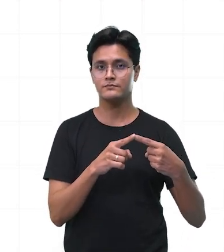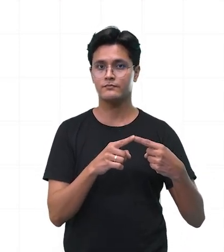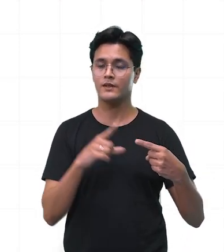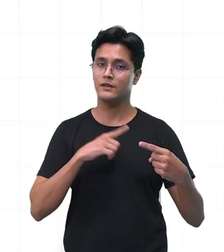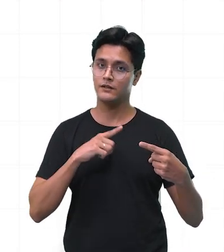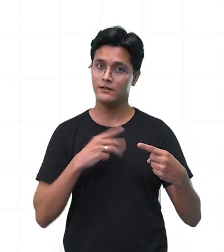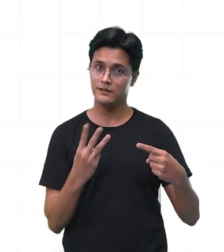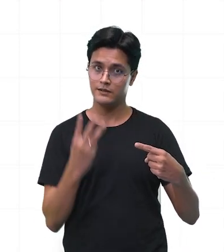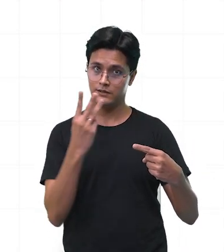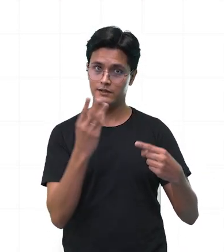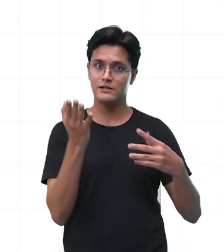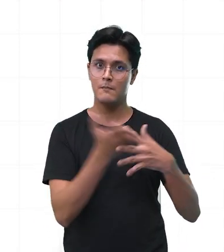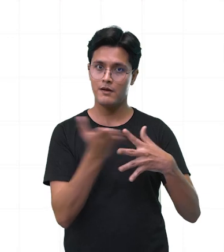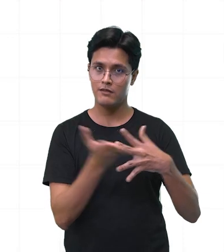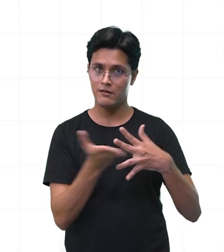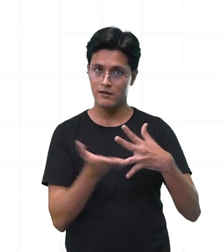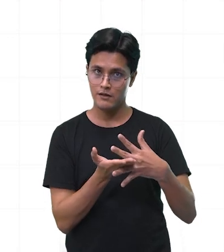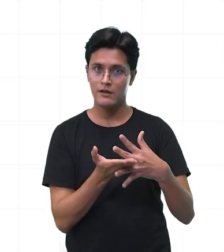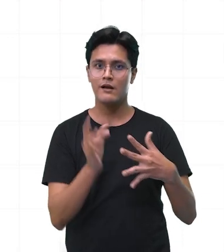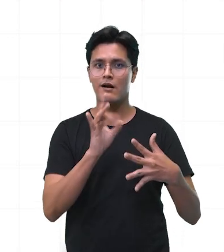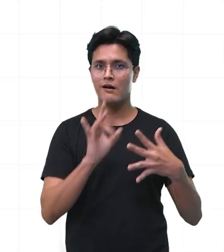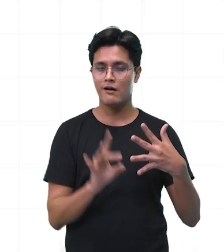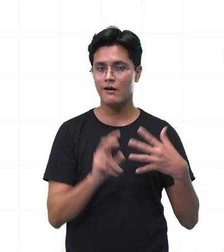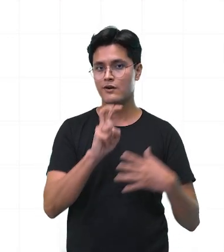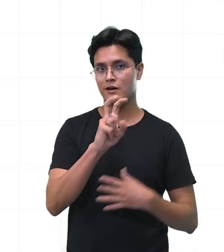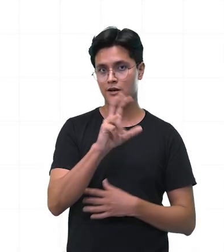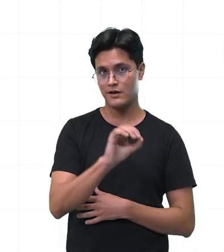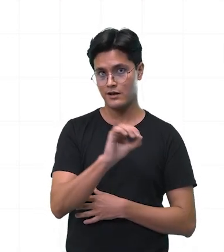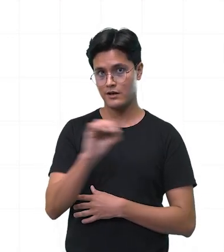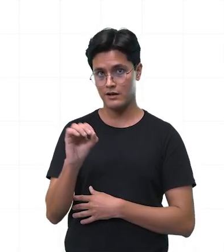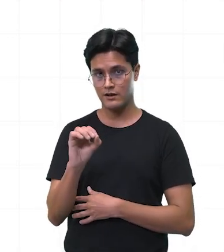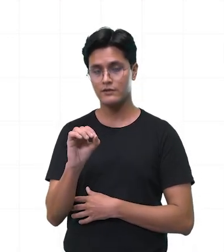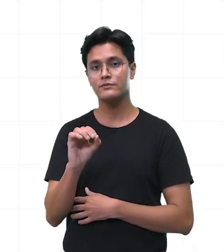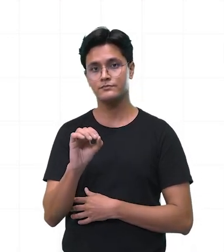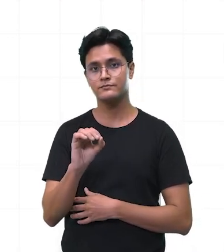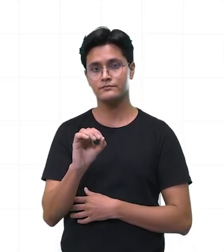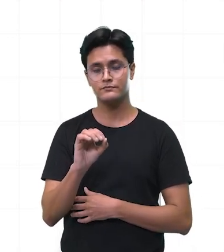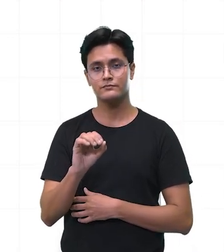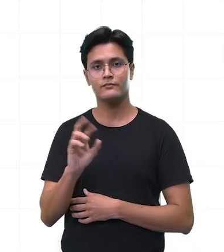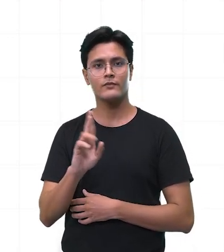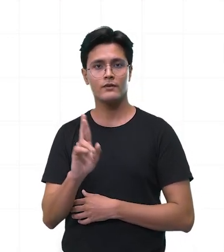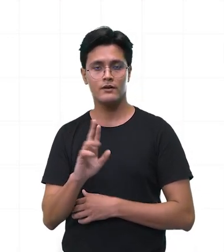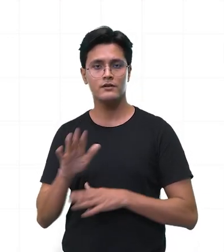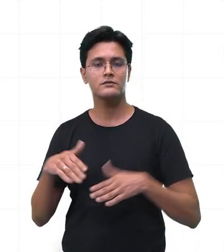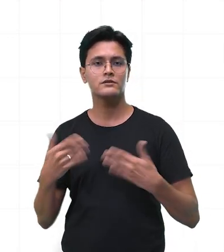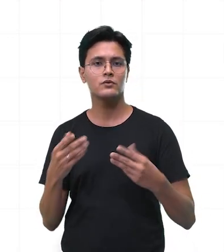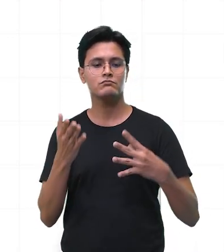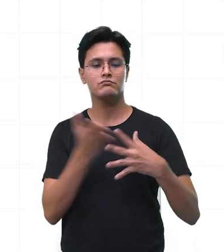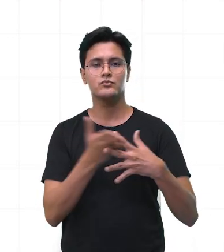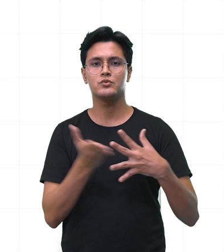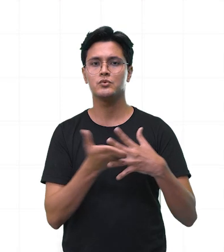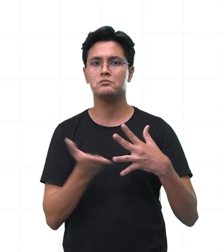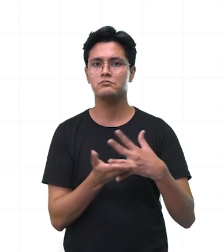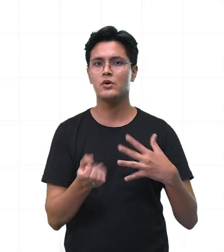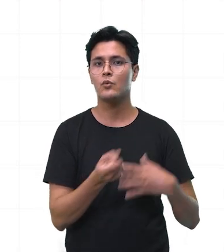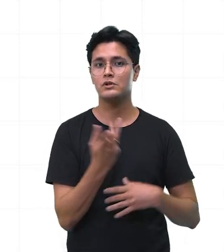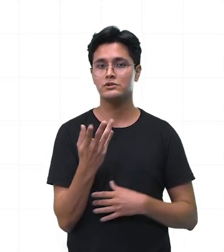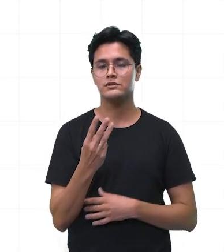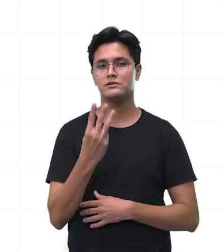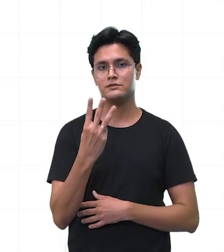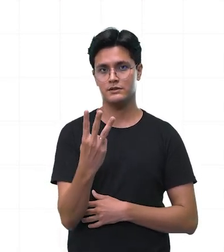3 parcelas de 500. Ou seja, se são 3 parcelas, então eu vou multiplicar 3